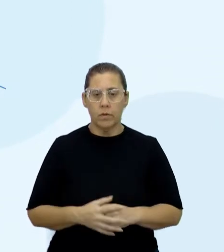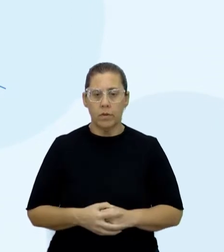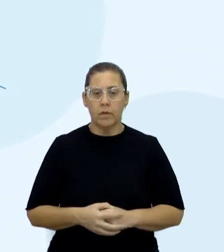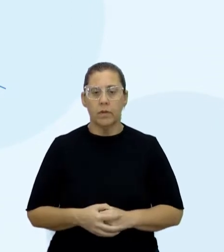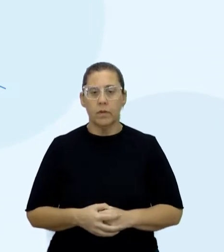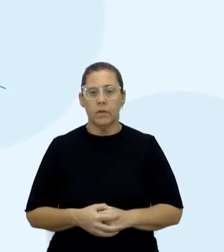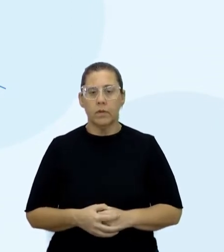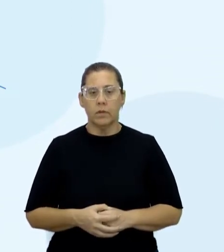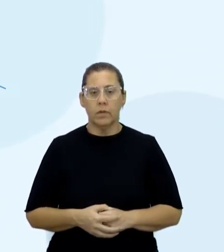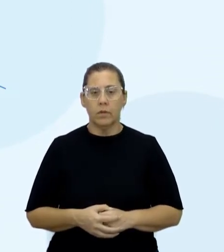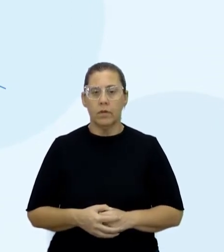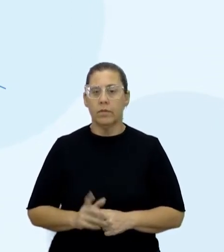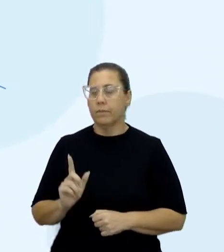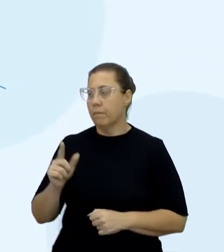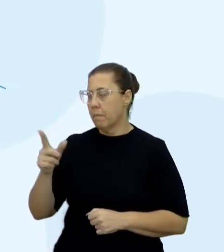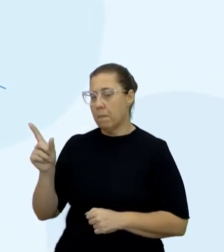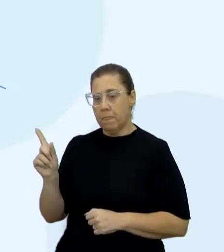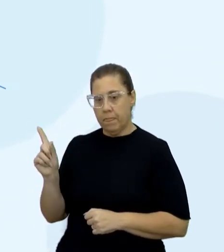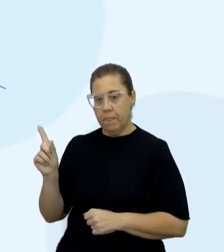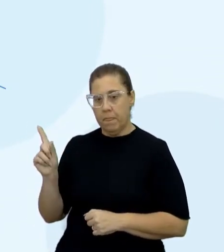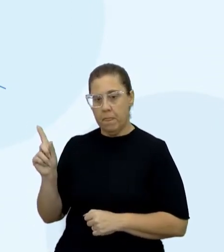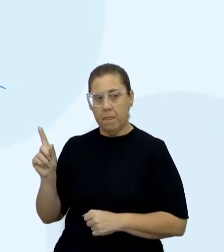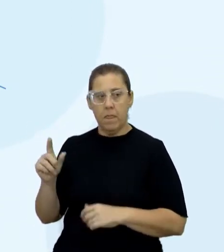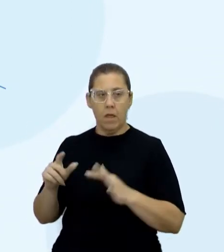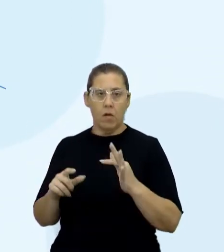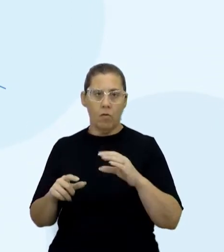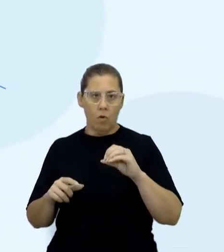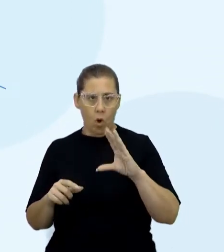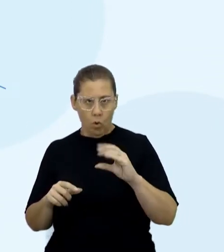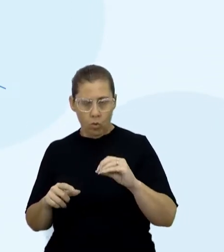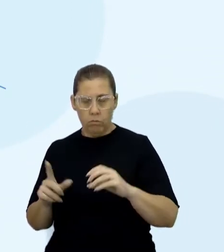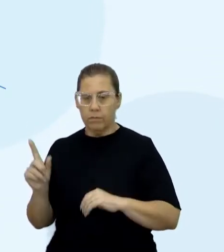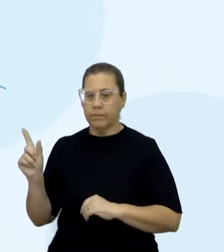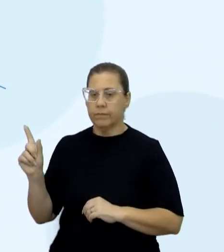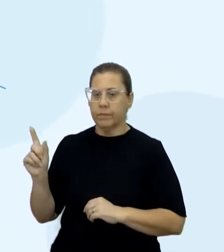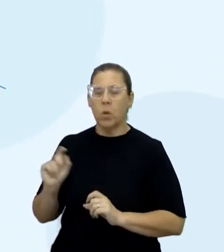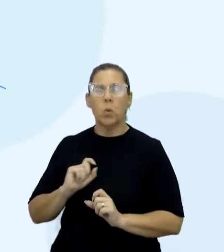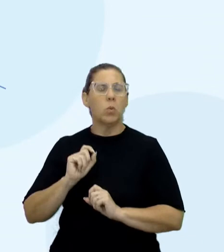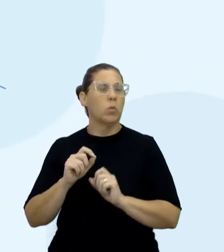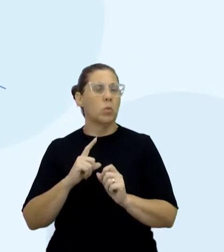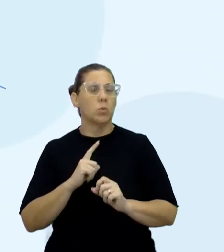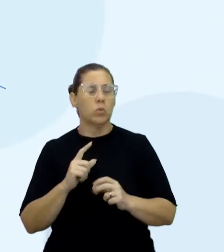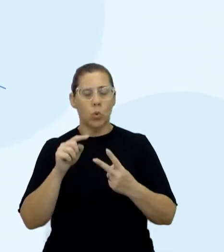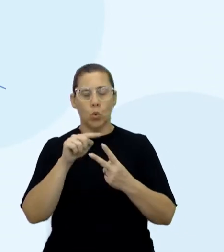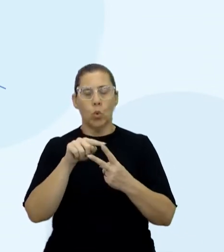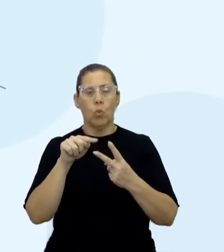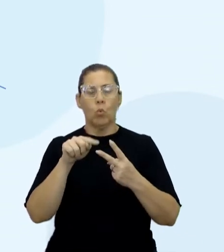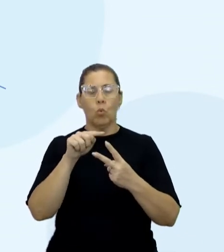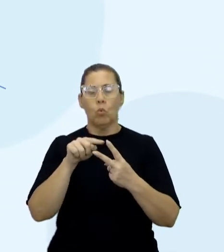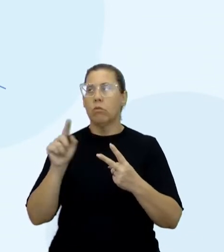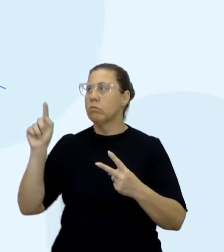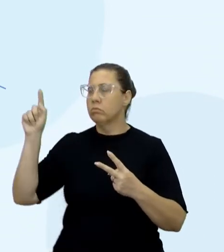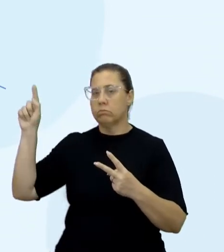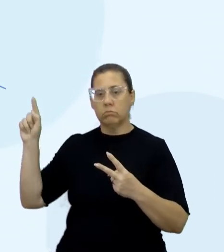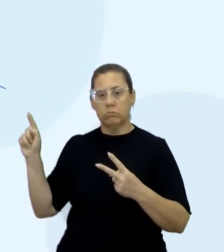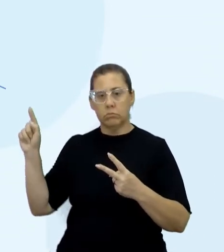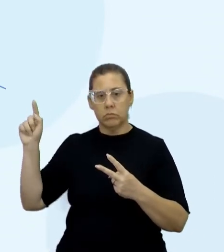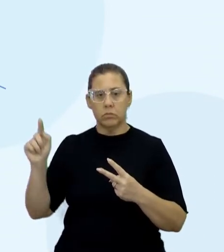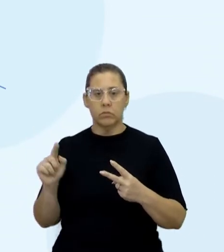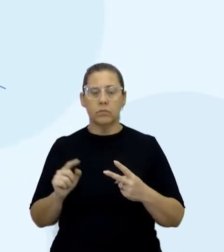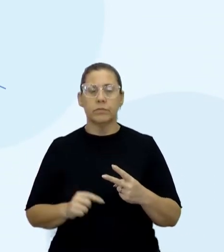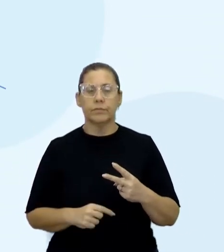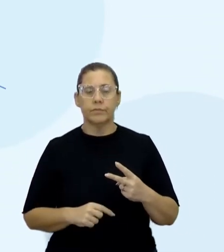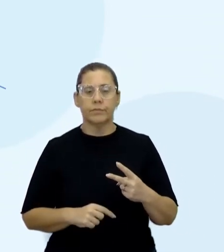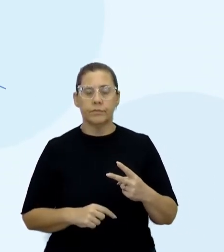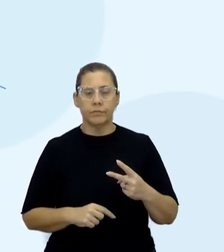medida aqui é que é o foco. Ó. Agora sim. E aí o que eu tenho? Dois pontos aqui. O ponto foco, que eu